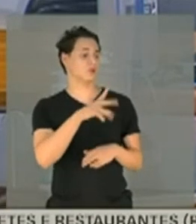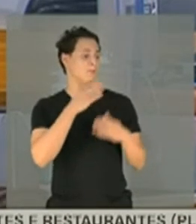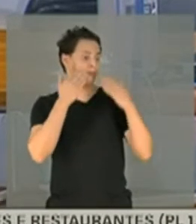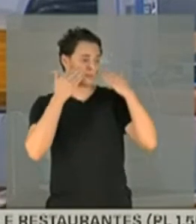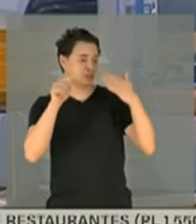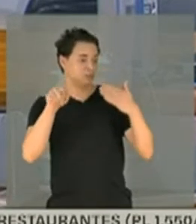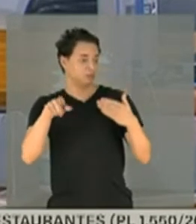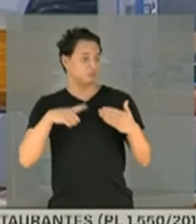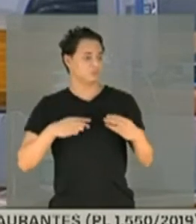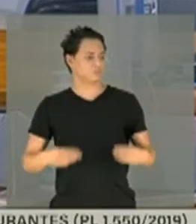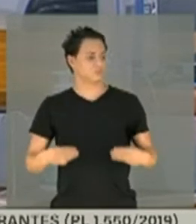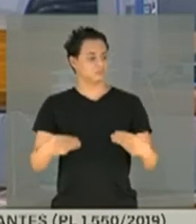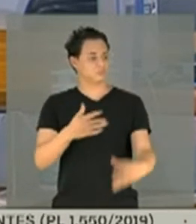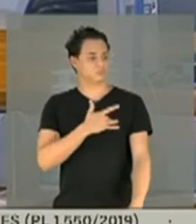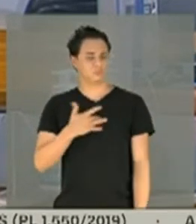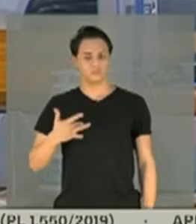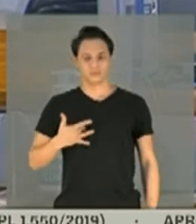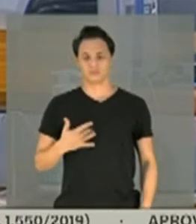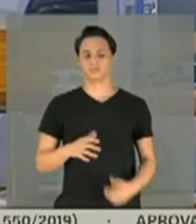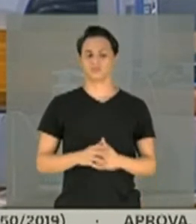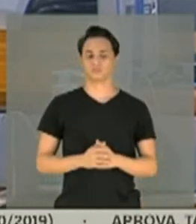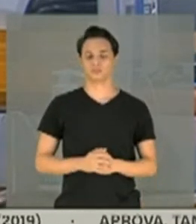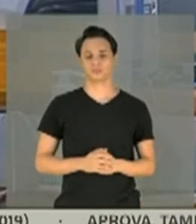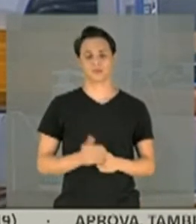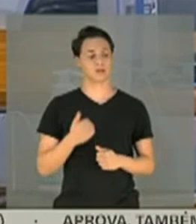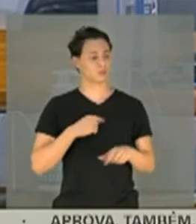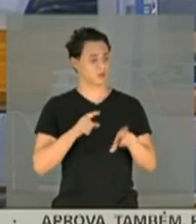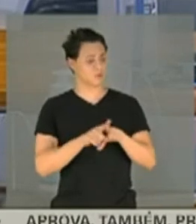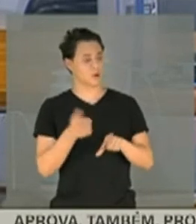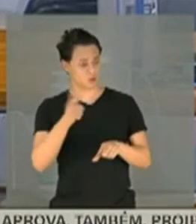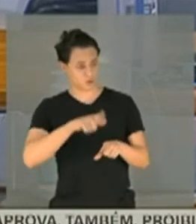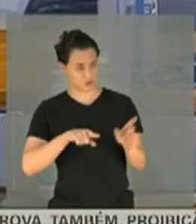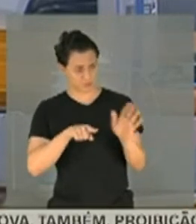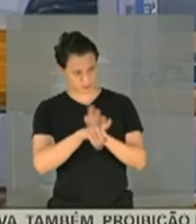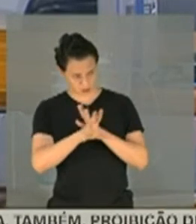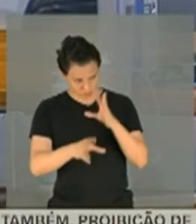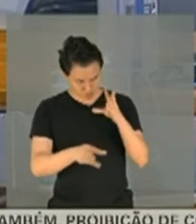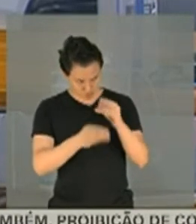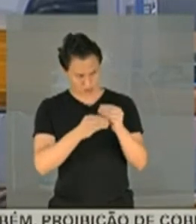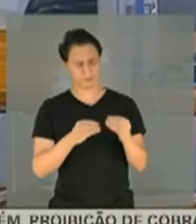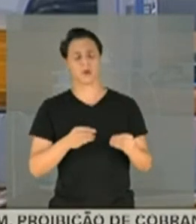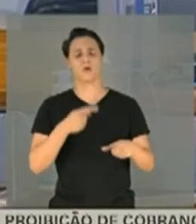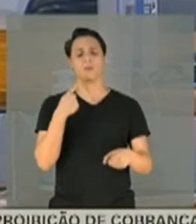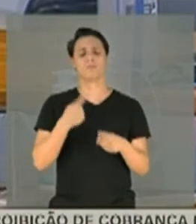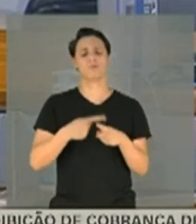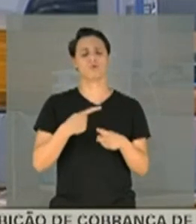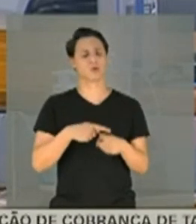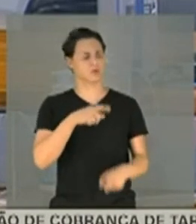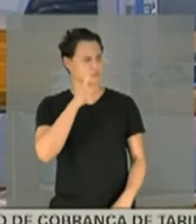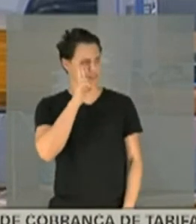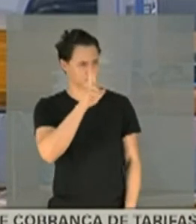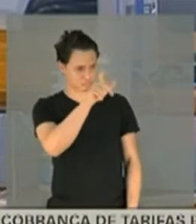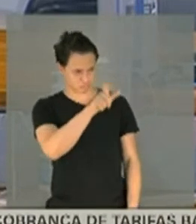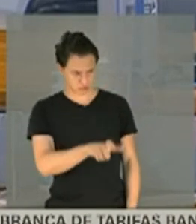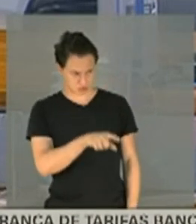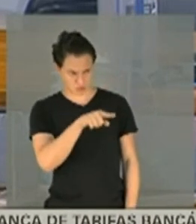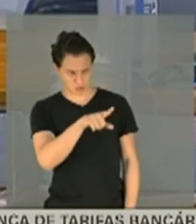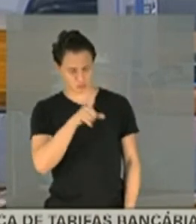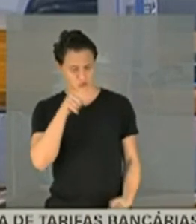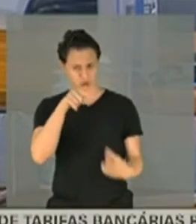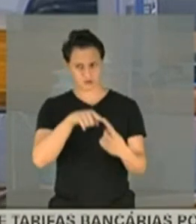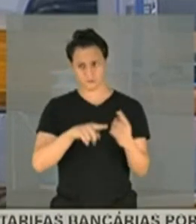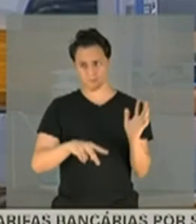apresentou ao Ministério da Saúde? Eu já emendo outra pergunta. Por que o senhor, para proteger